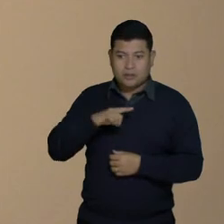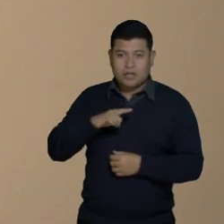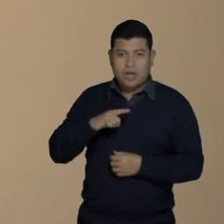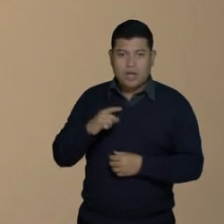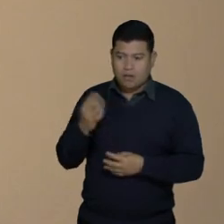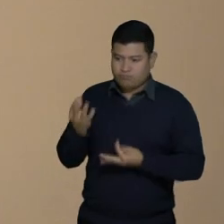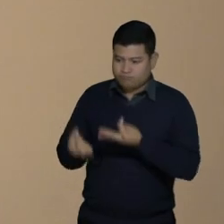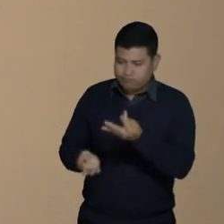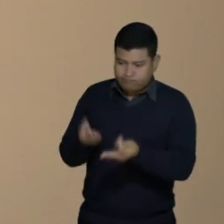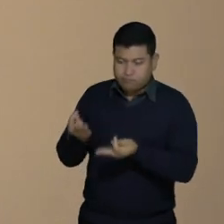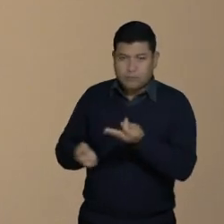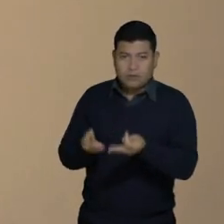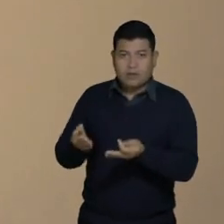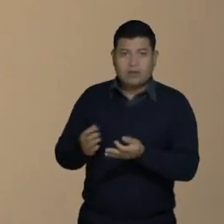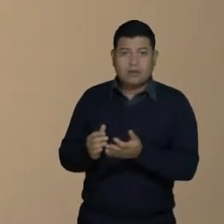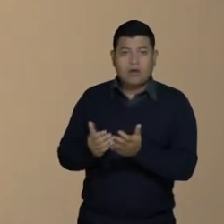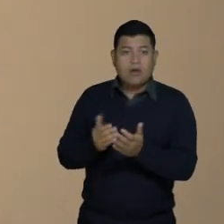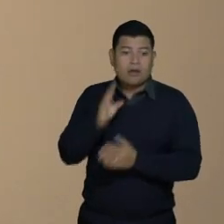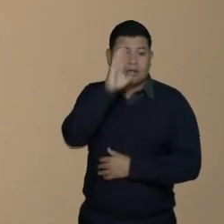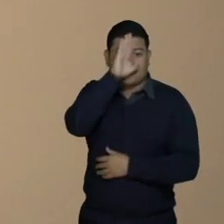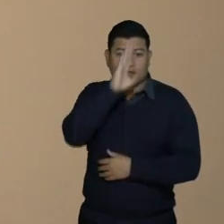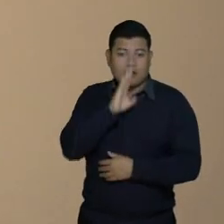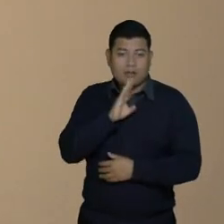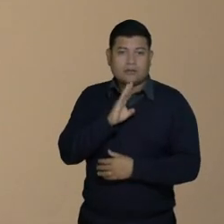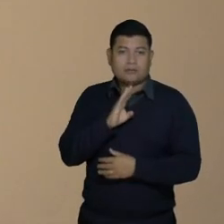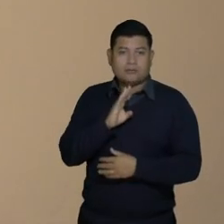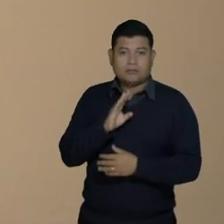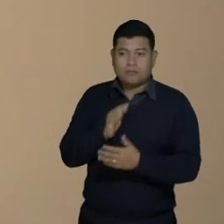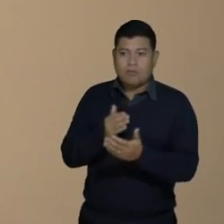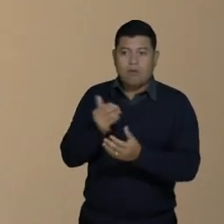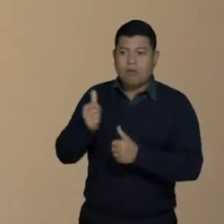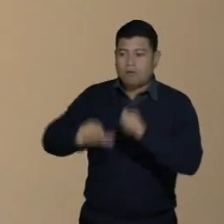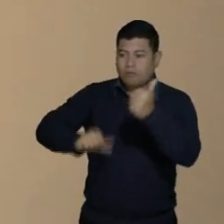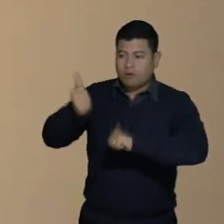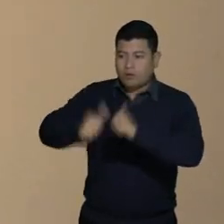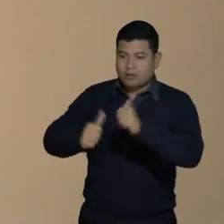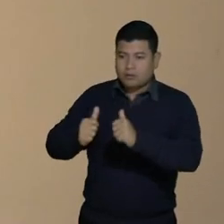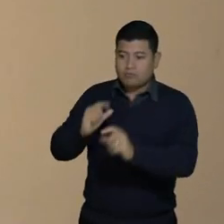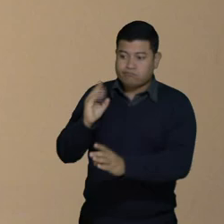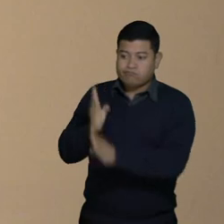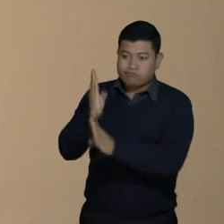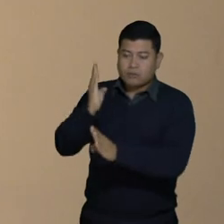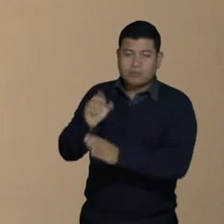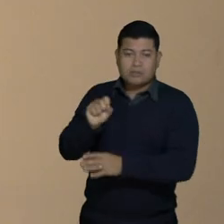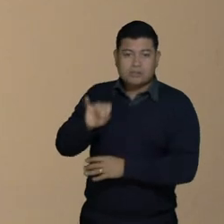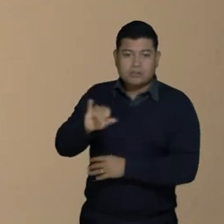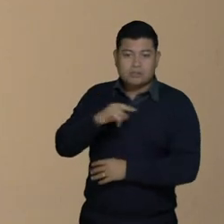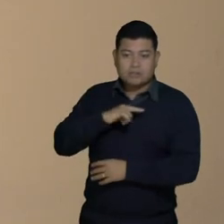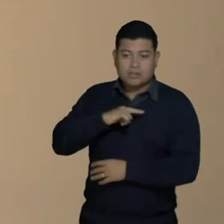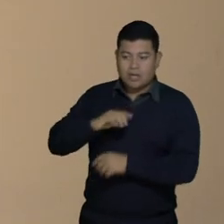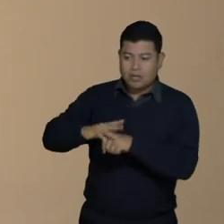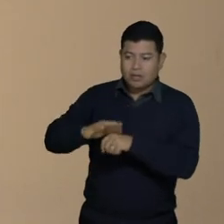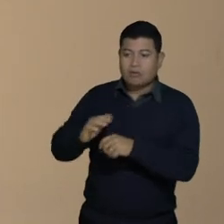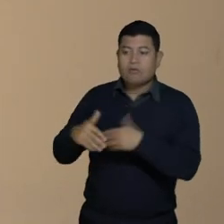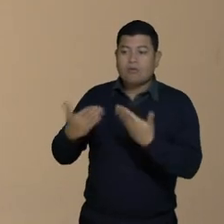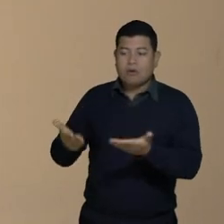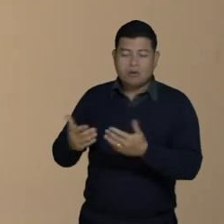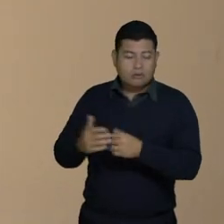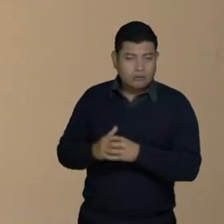faz desde o processo de Diagnóstico a intervenção e principalmente Como eu disse para